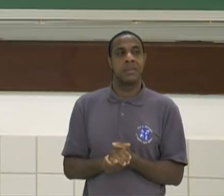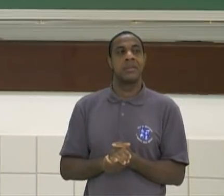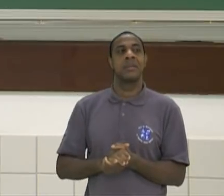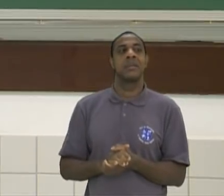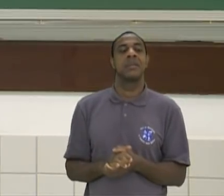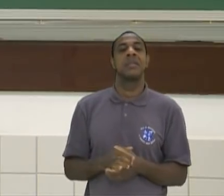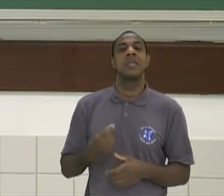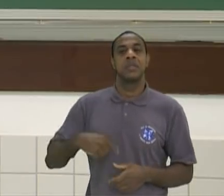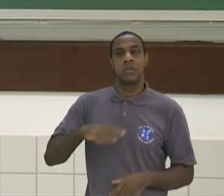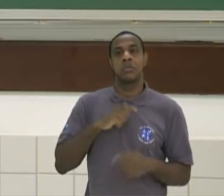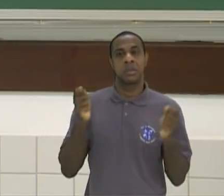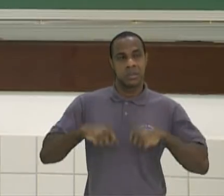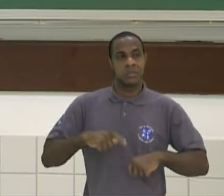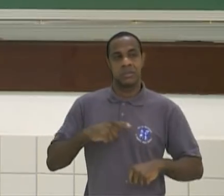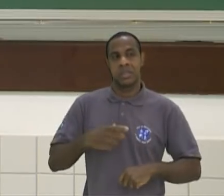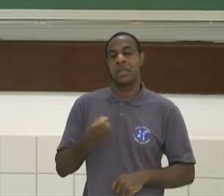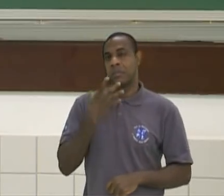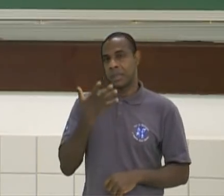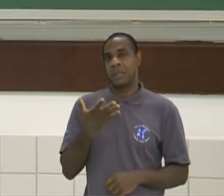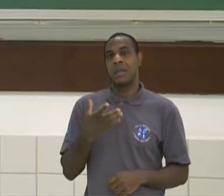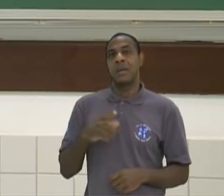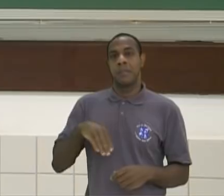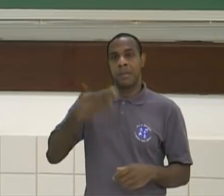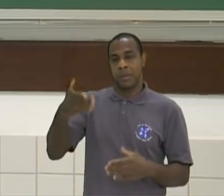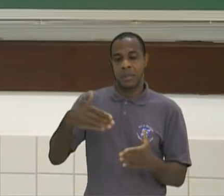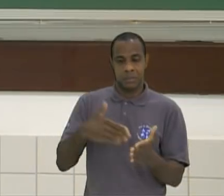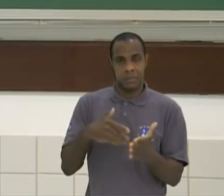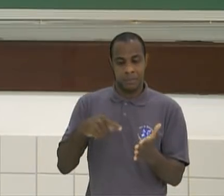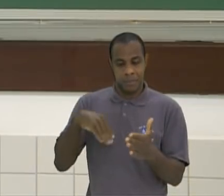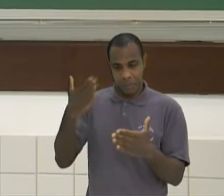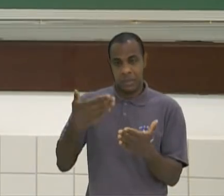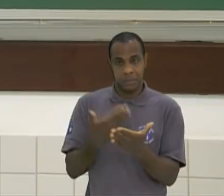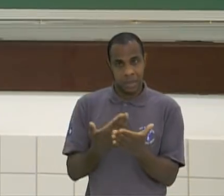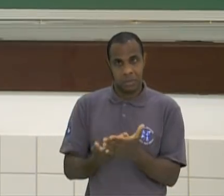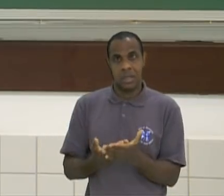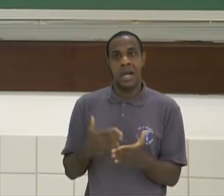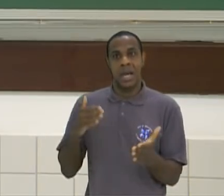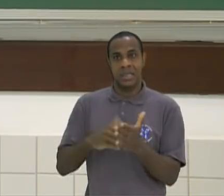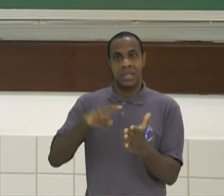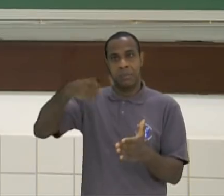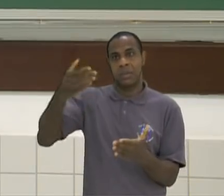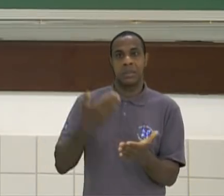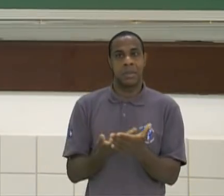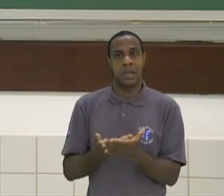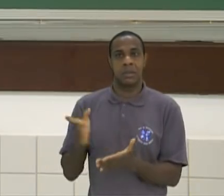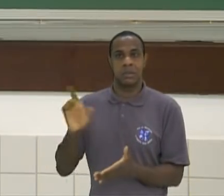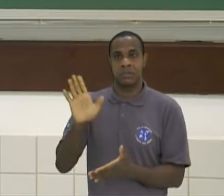nós possamos estar bem para a nossa próxima aula. Grande abraço a todos e nos encontramos. Até lá!